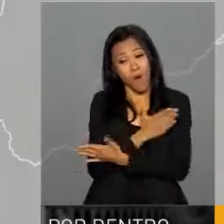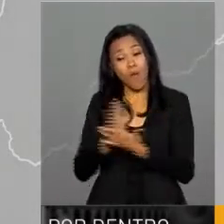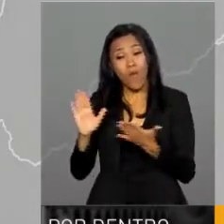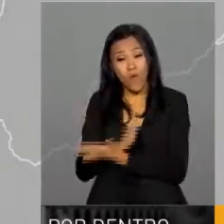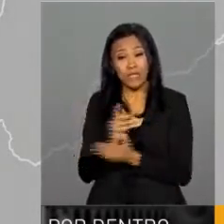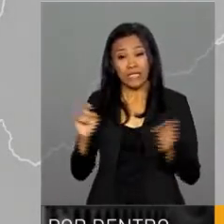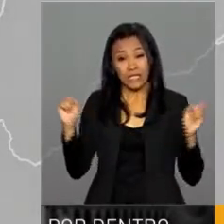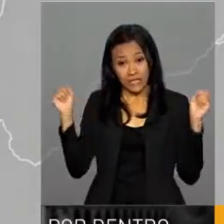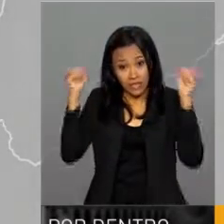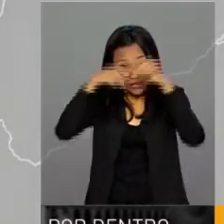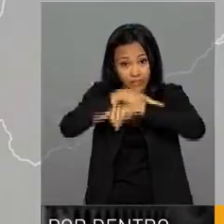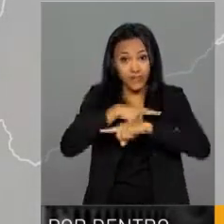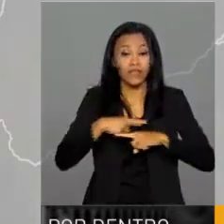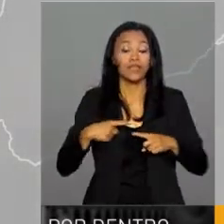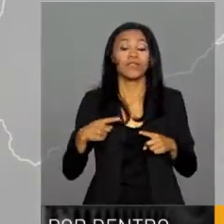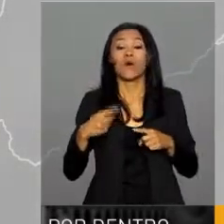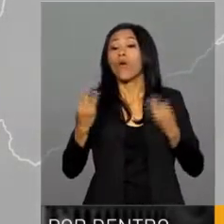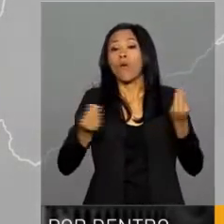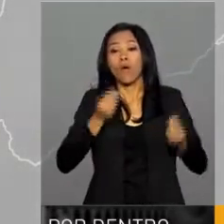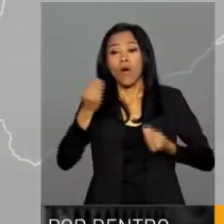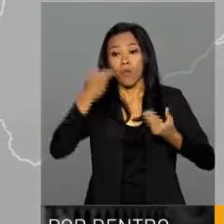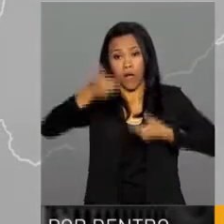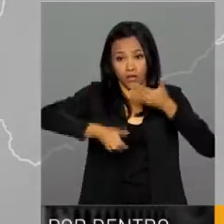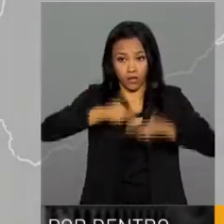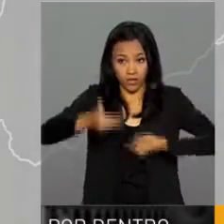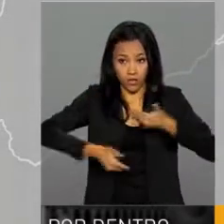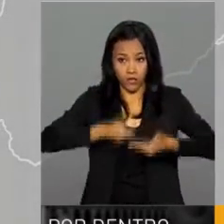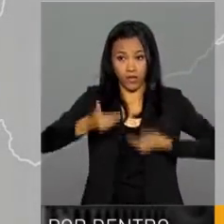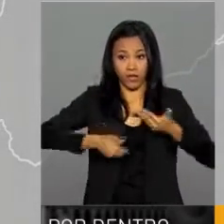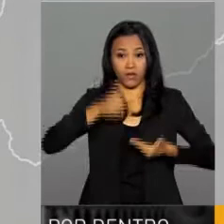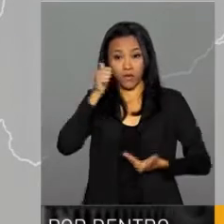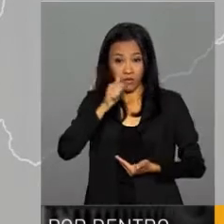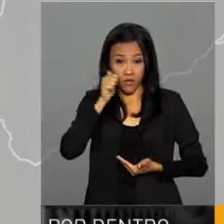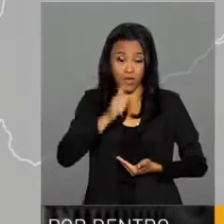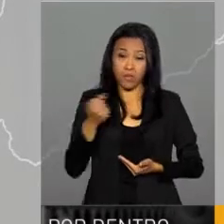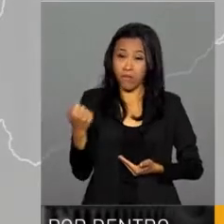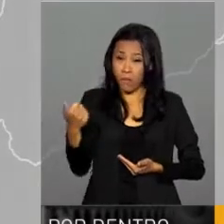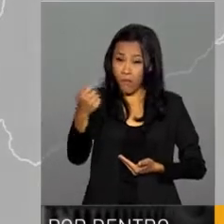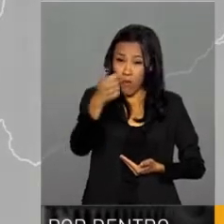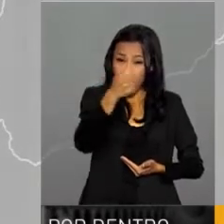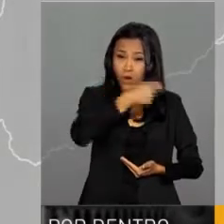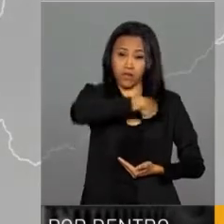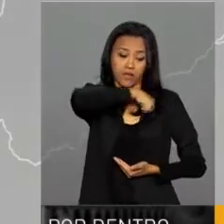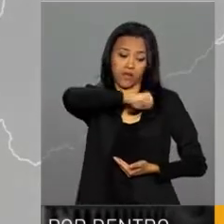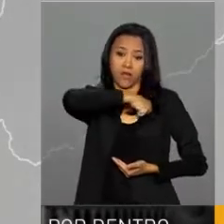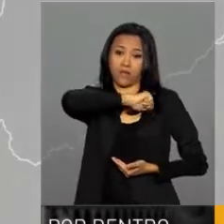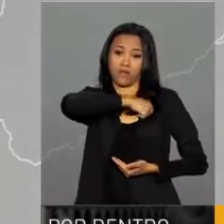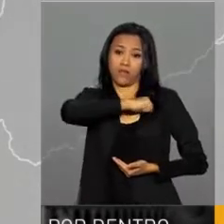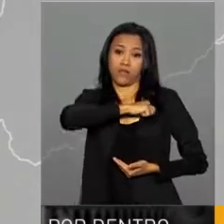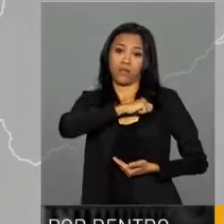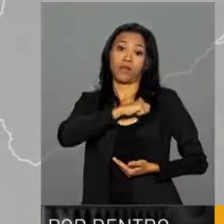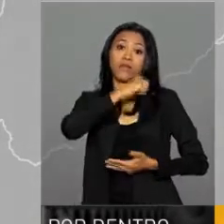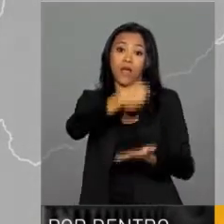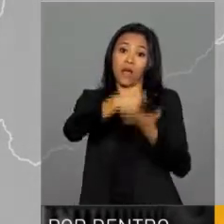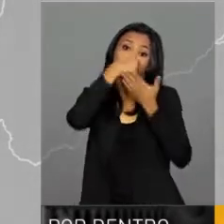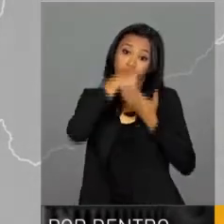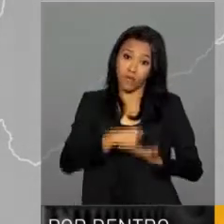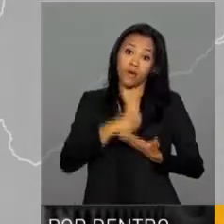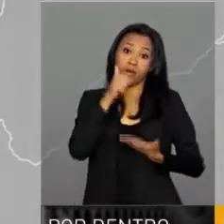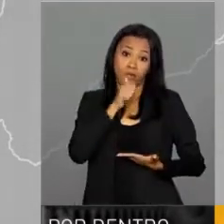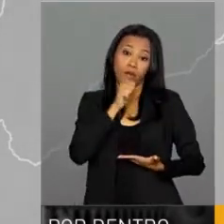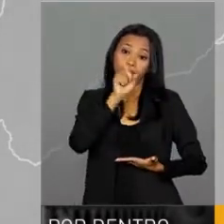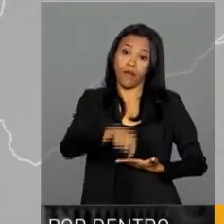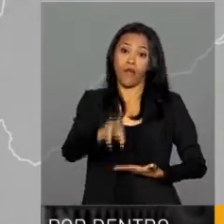relação ao atendimento das mulheres há poucas delegacias de defesa da mulher antes aplicação responsabilidade do estado